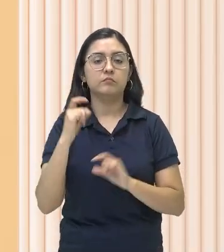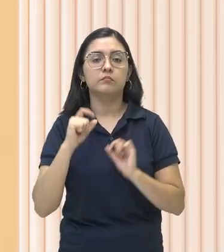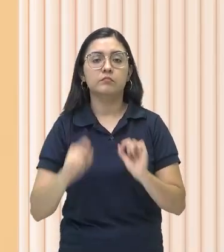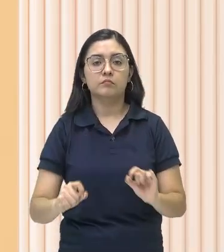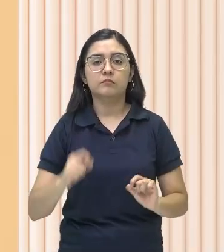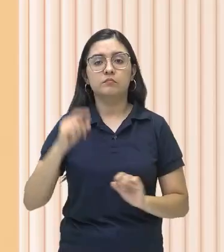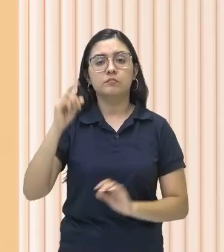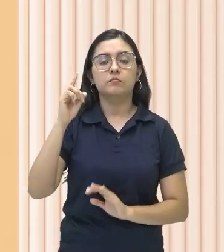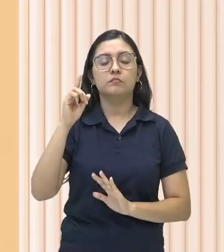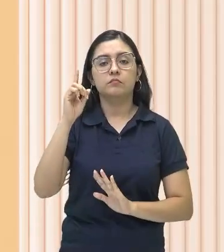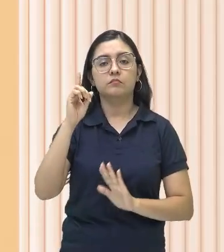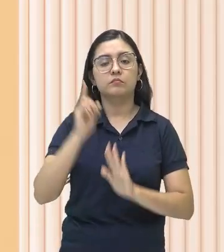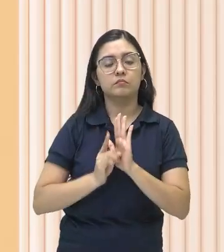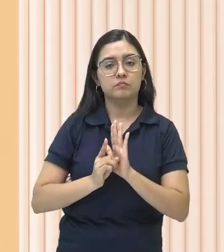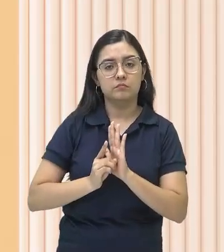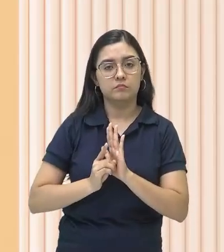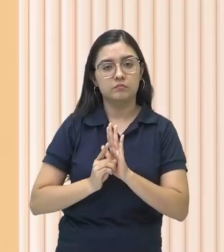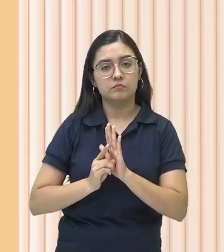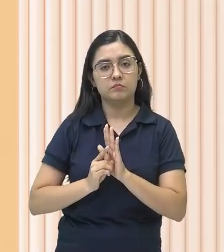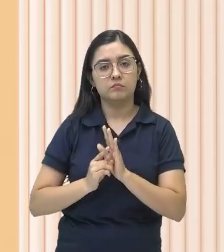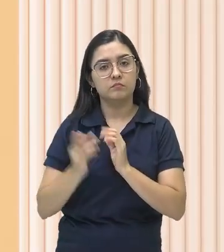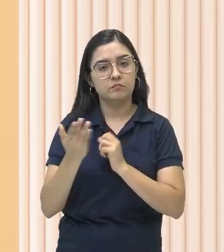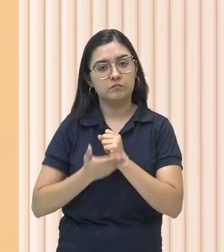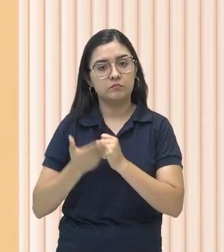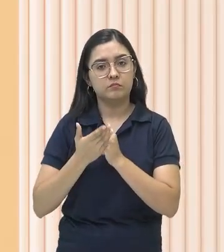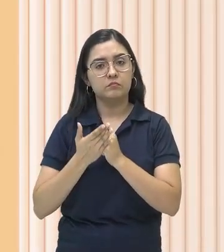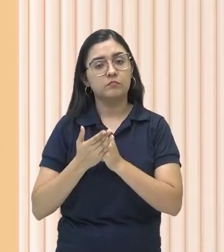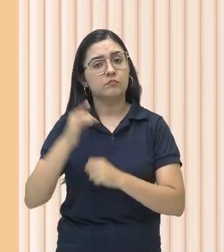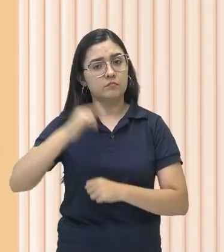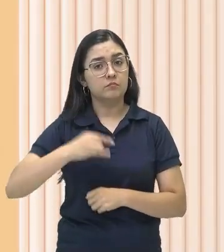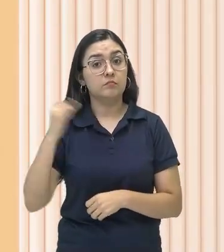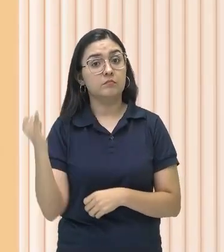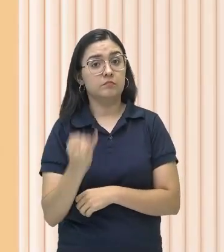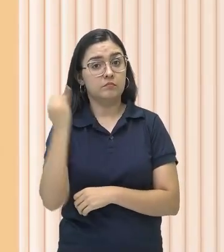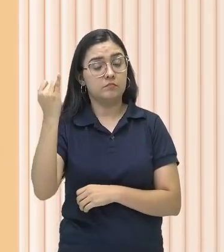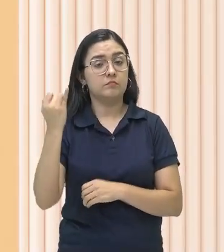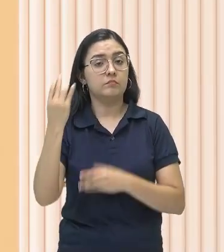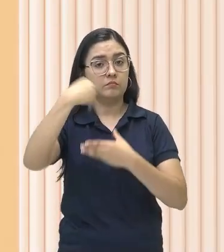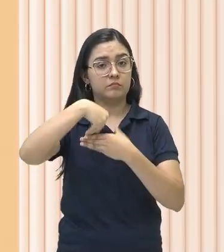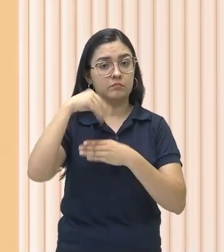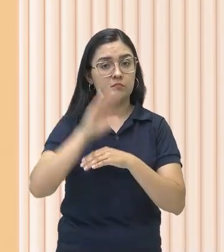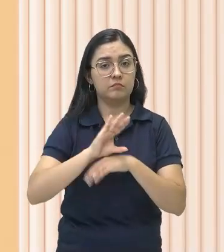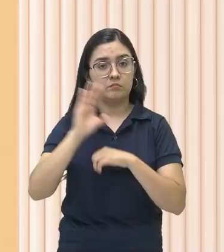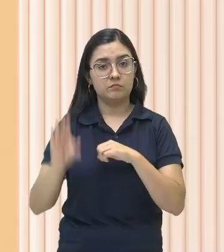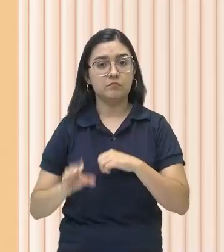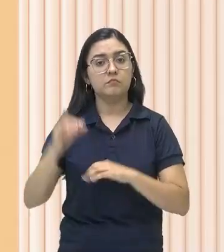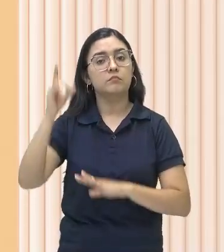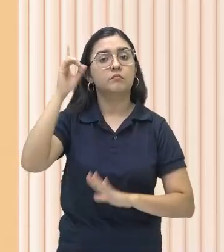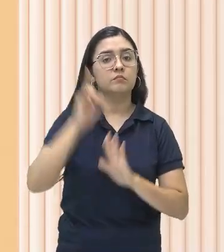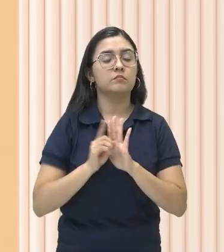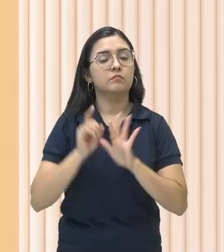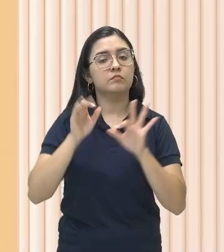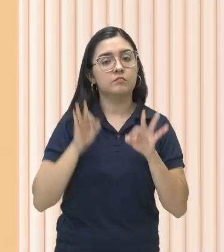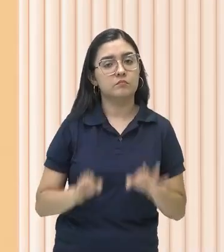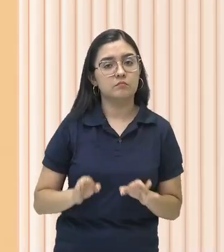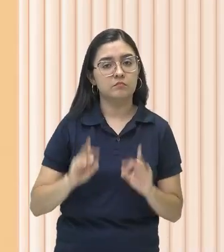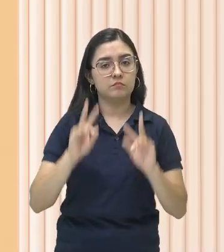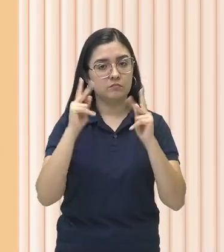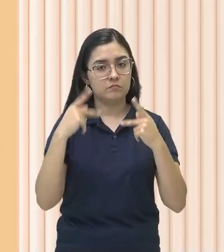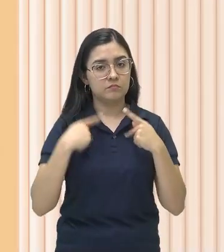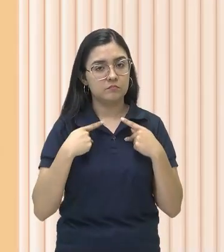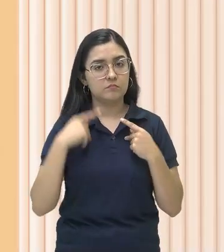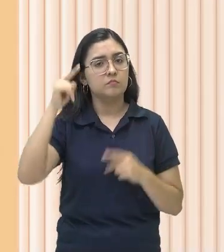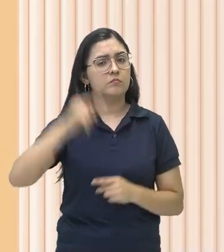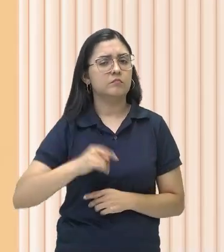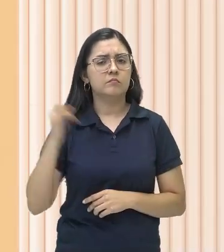direito fundamental aí, como algo importantíssimo dentro da Constituição. Esse direito à dignidade humana, ele é